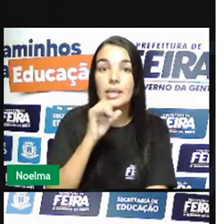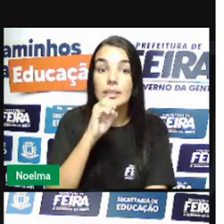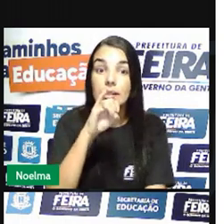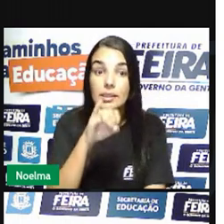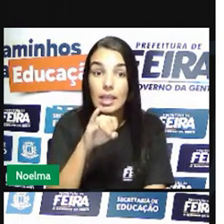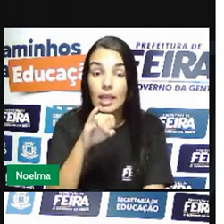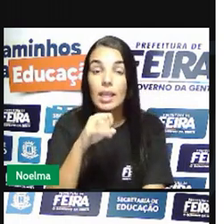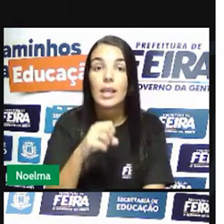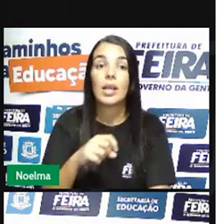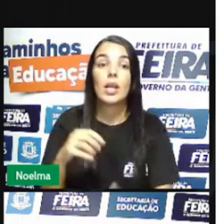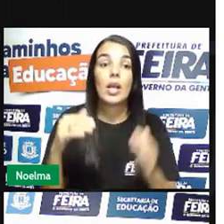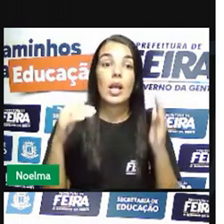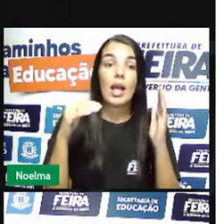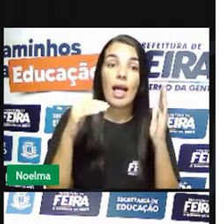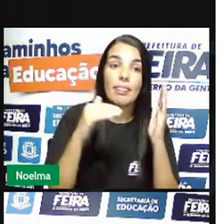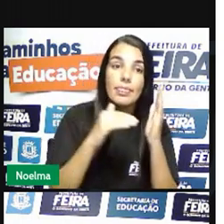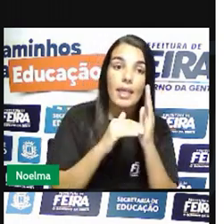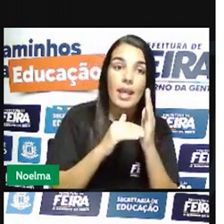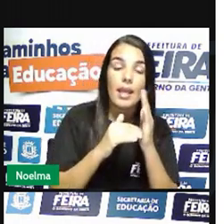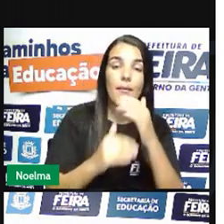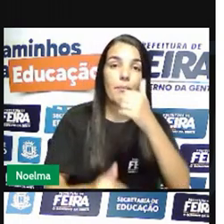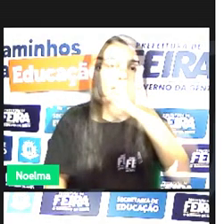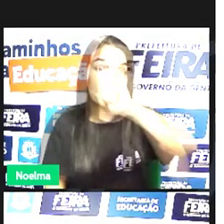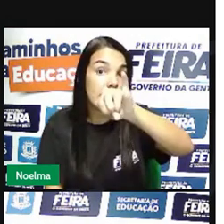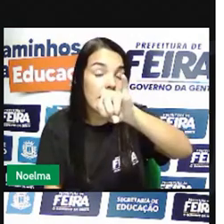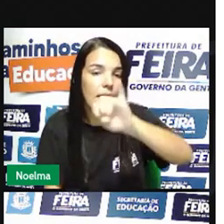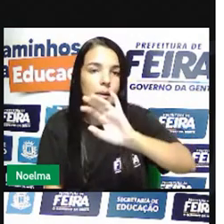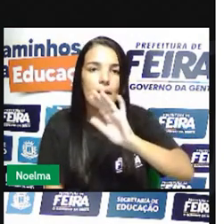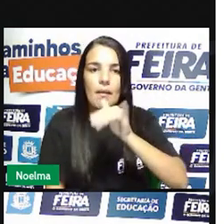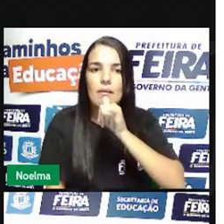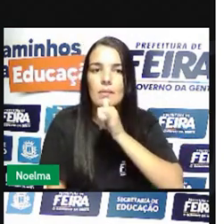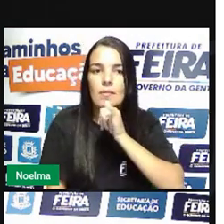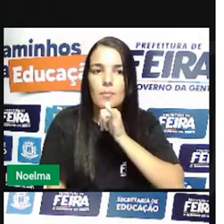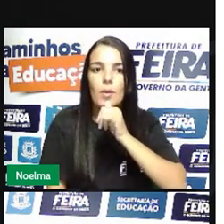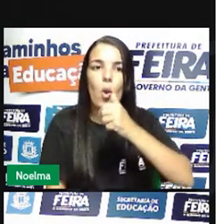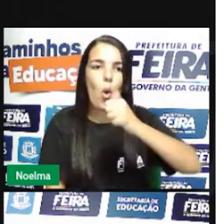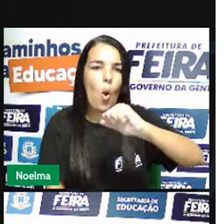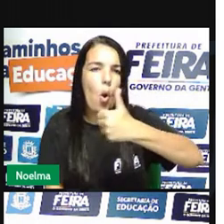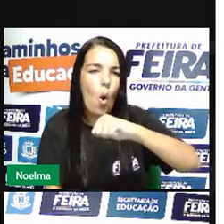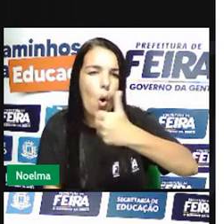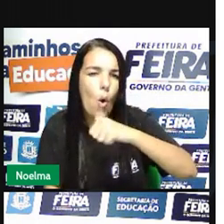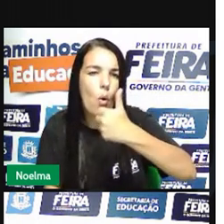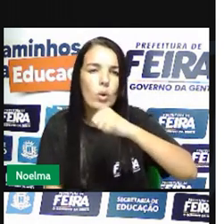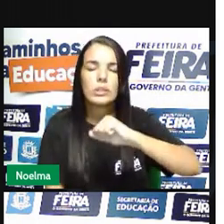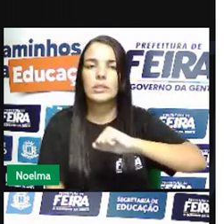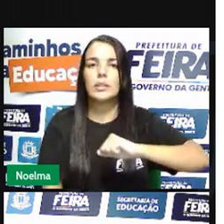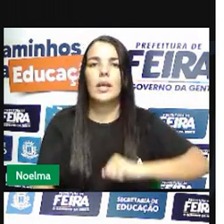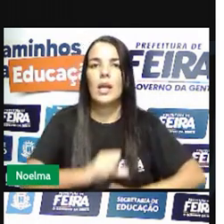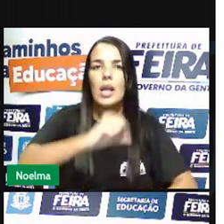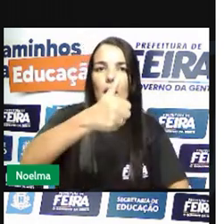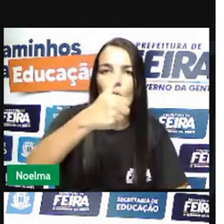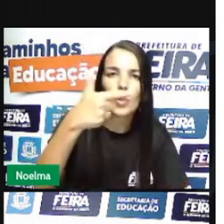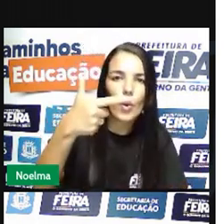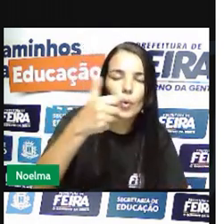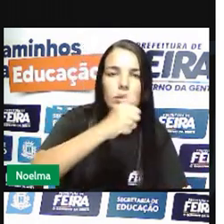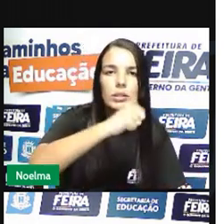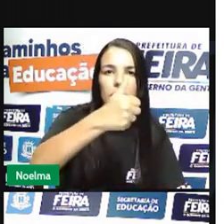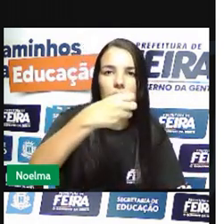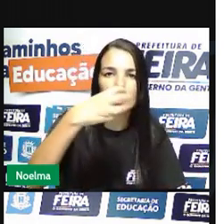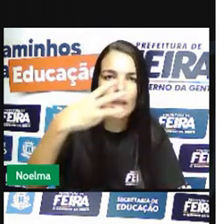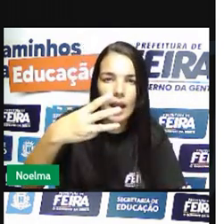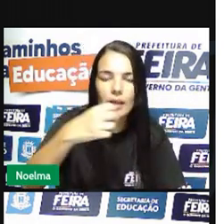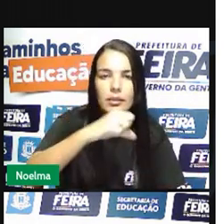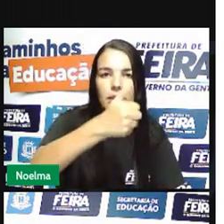do meio do terço do quarto do quinto do Sérgio César do